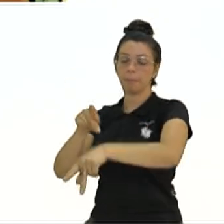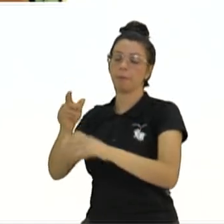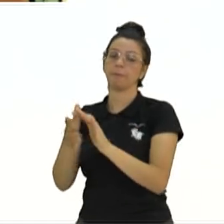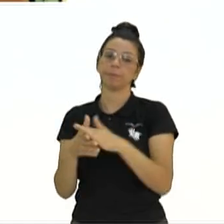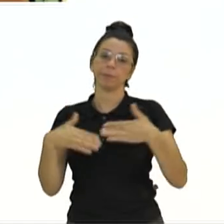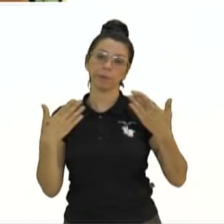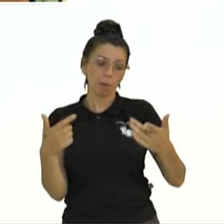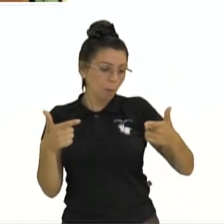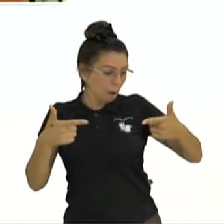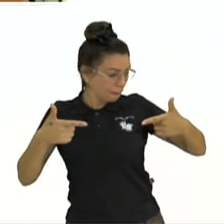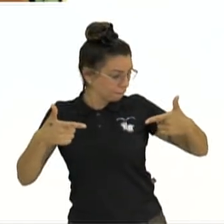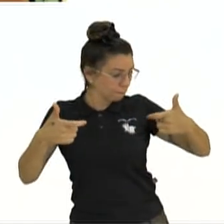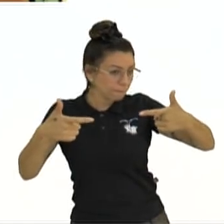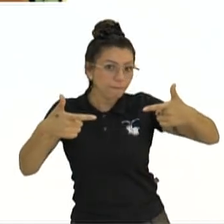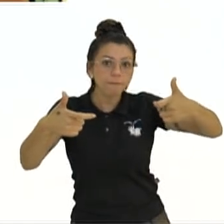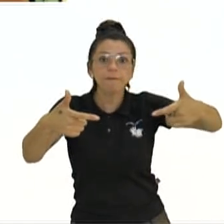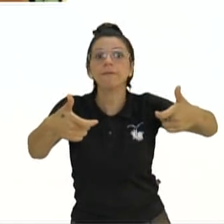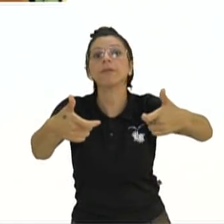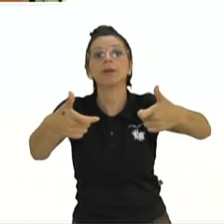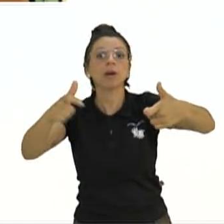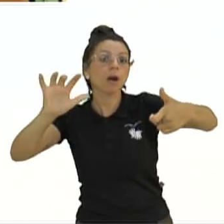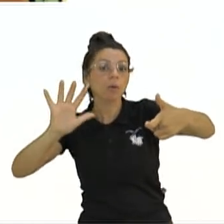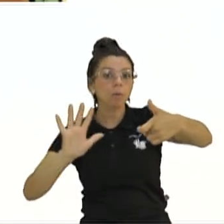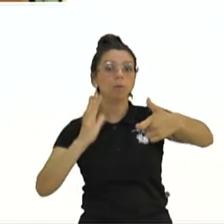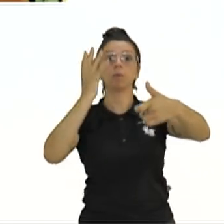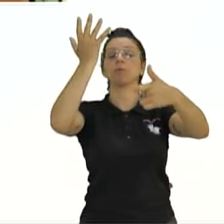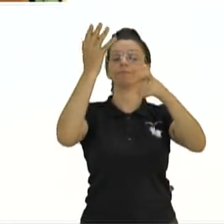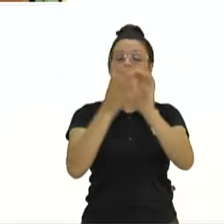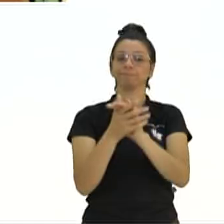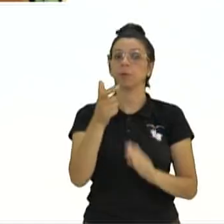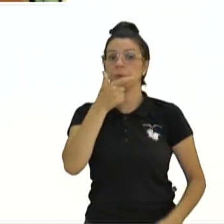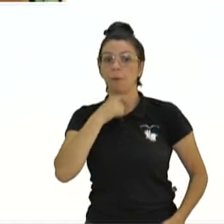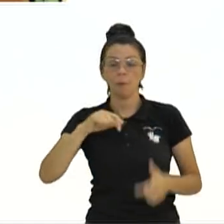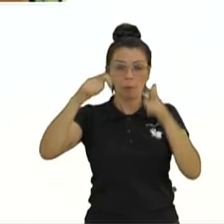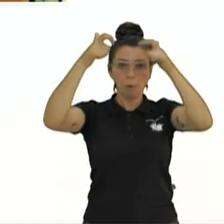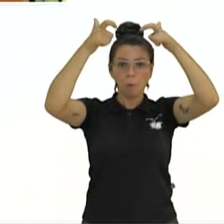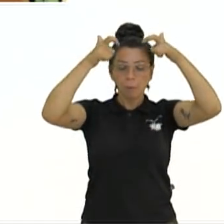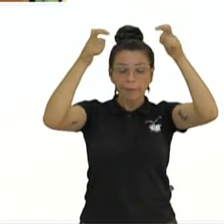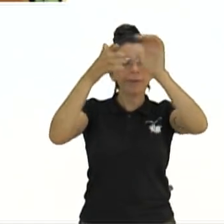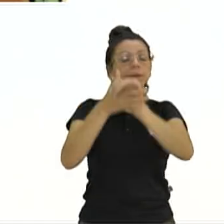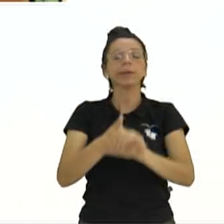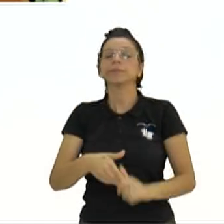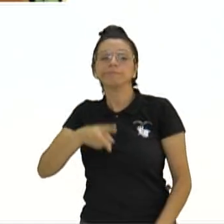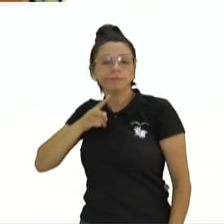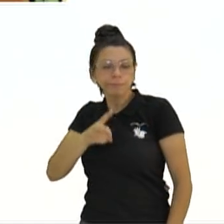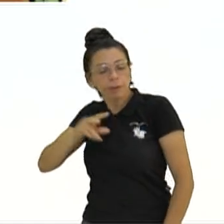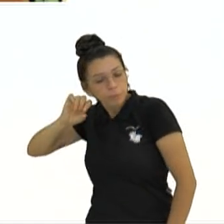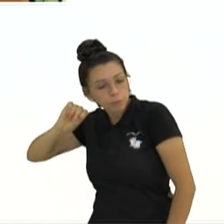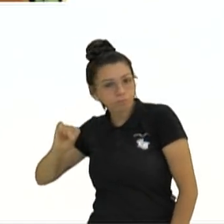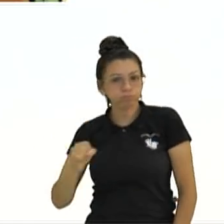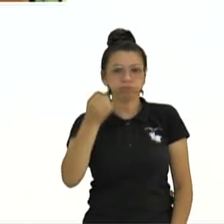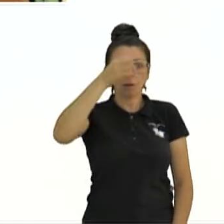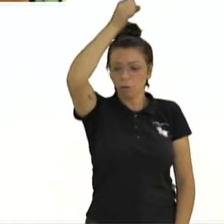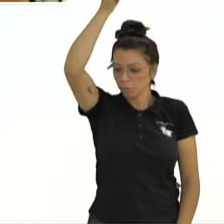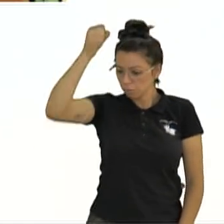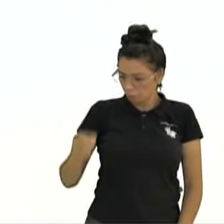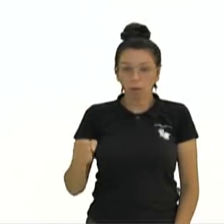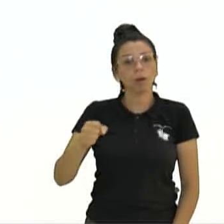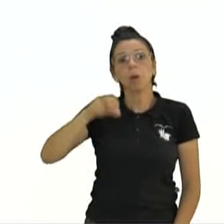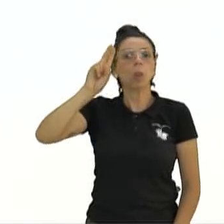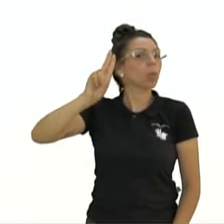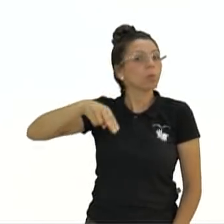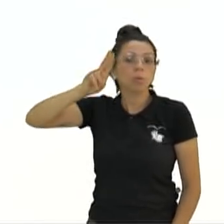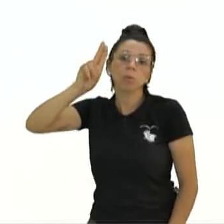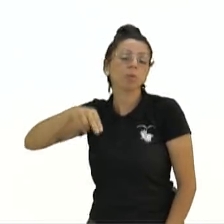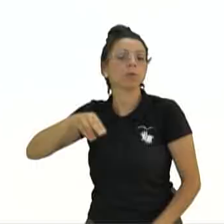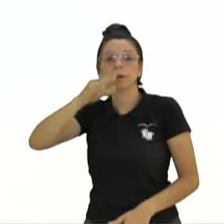guerra iminente bateu à sua porta. Ogum sempre foi um guerreiro e não deixaria de lado uma boa